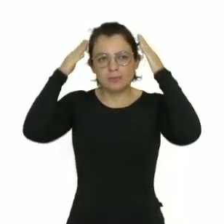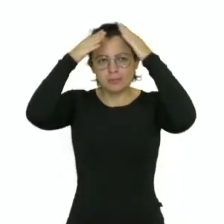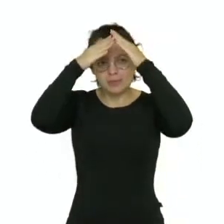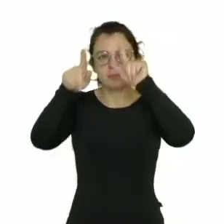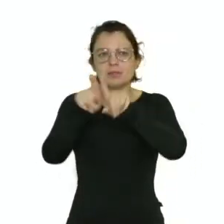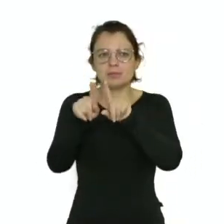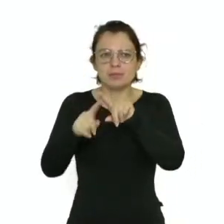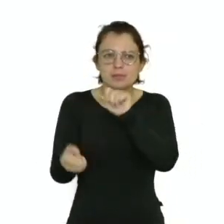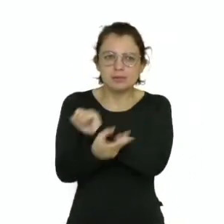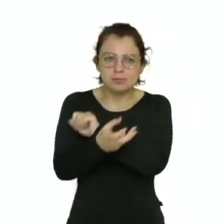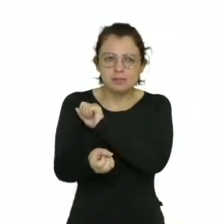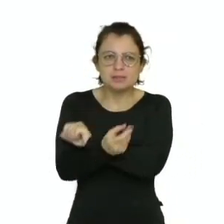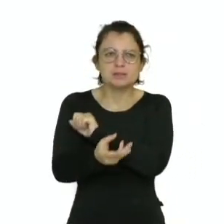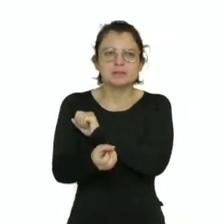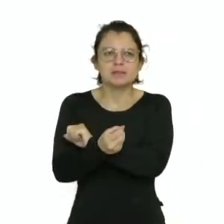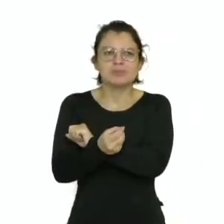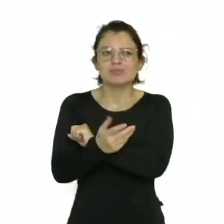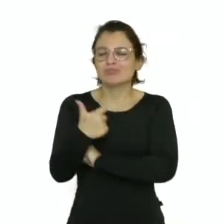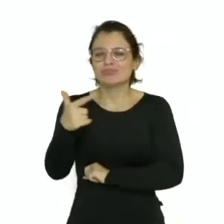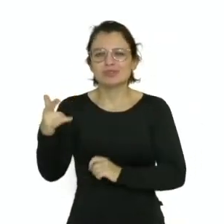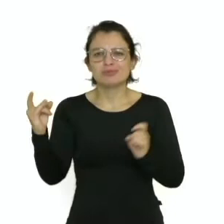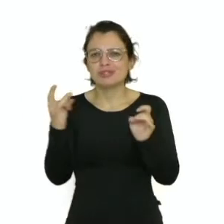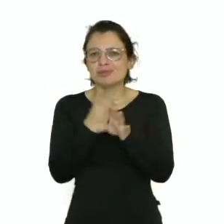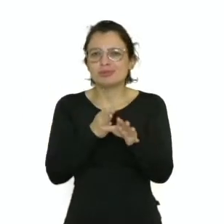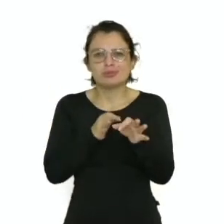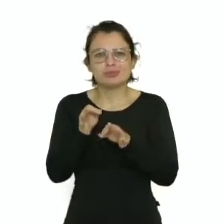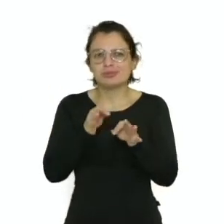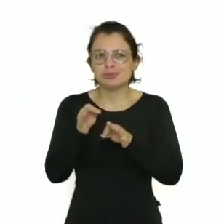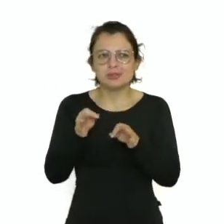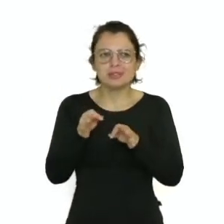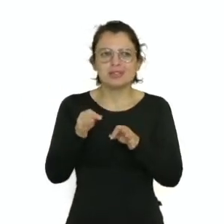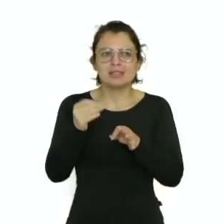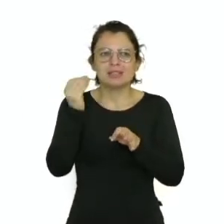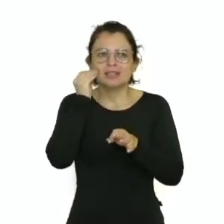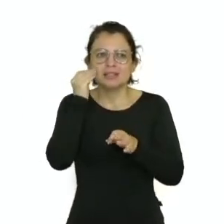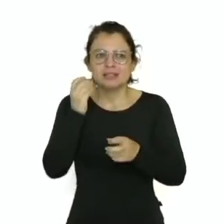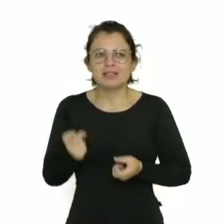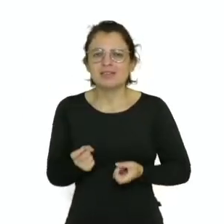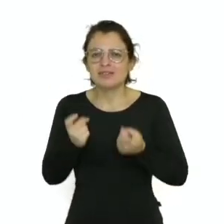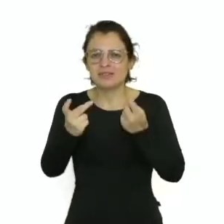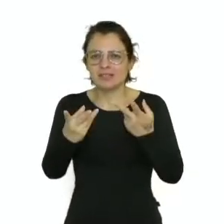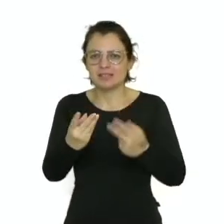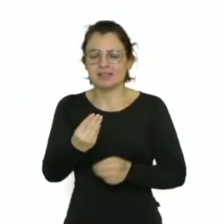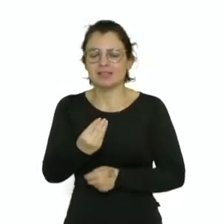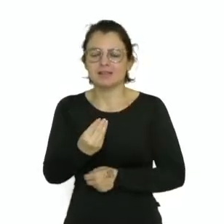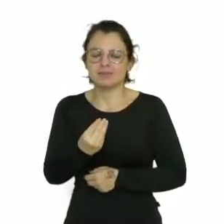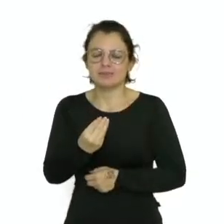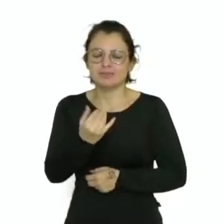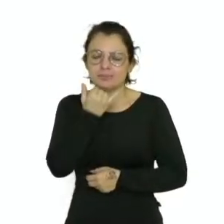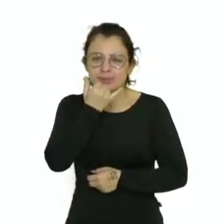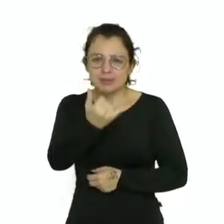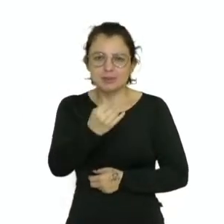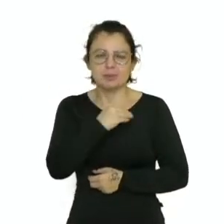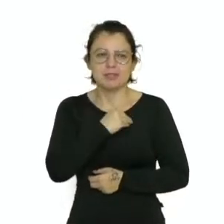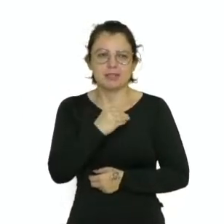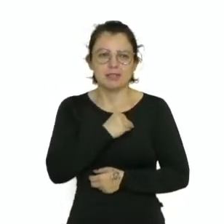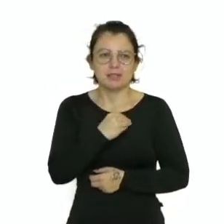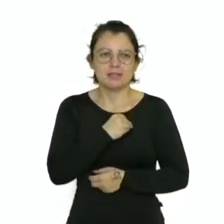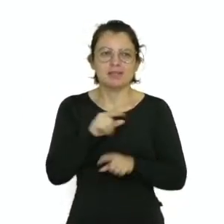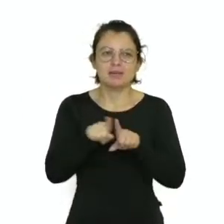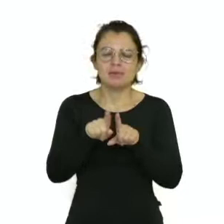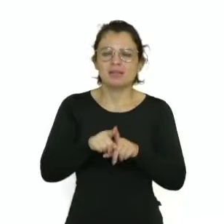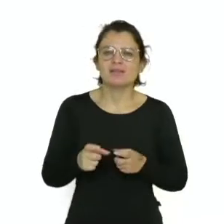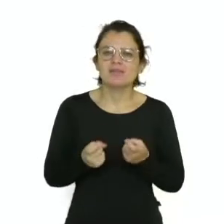o despreparo do clero, a venda de indulgência, que era a venda do perdão dos pecados, a simonia, a venda de